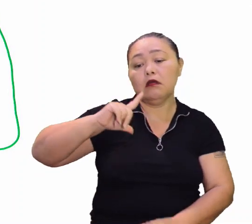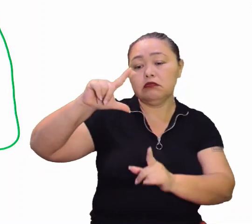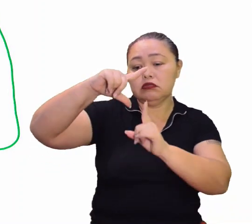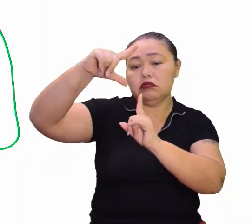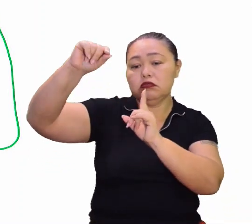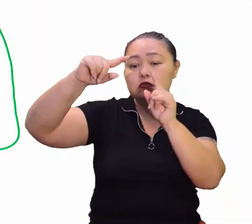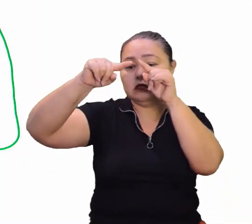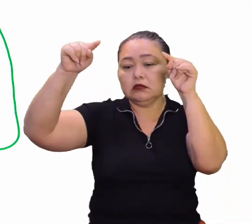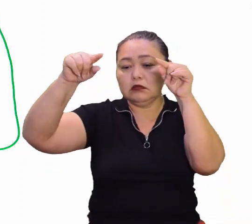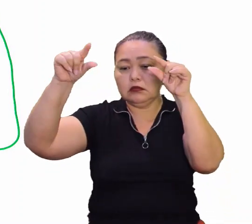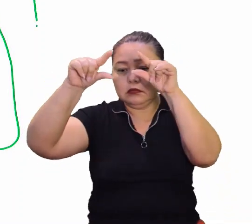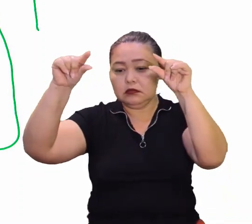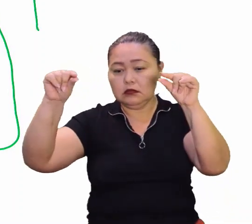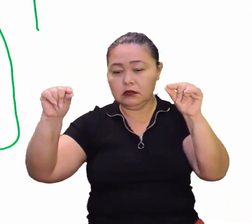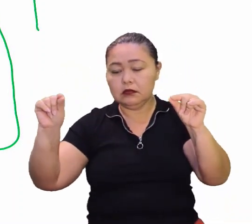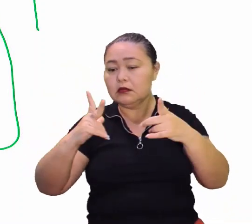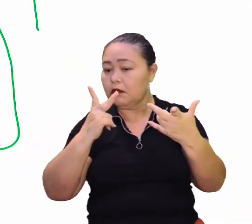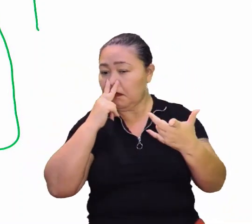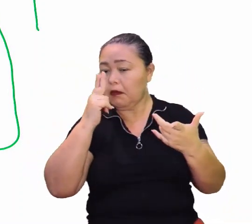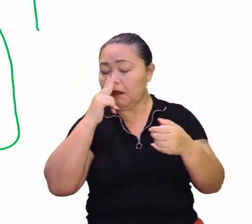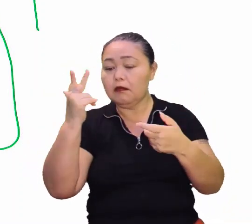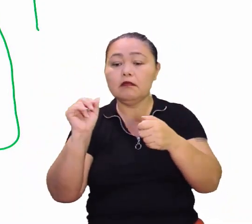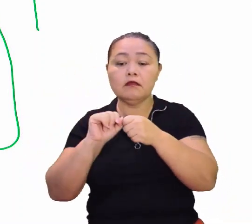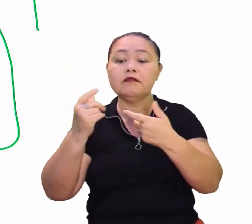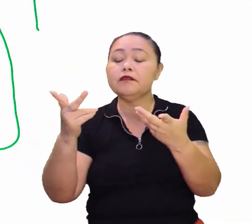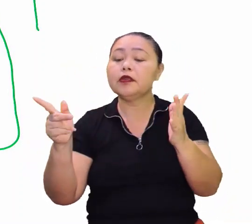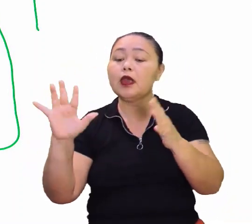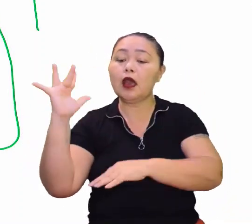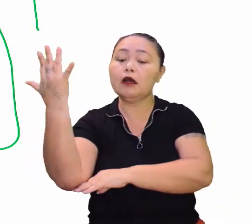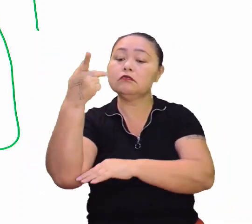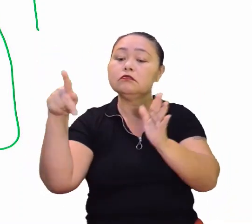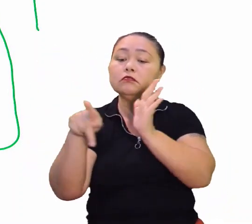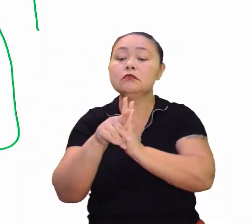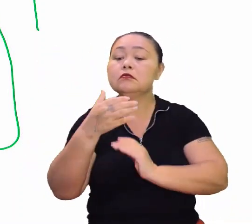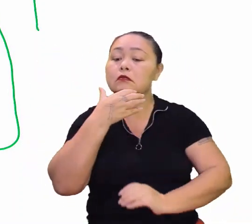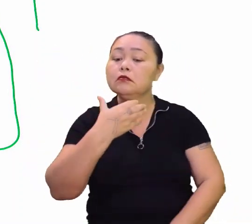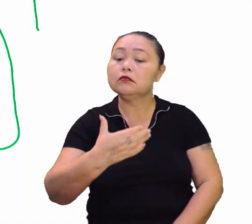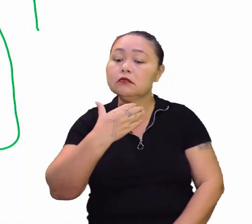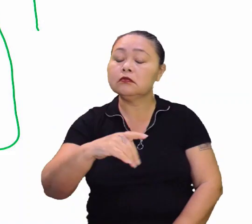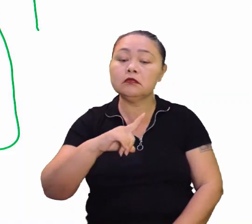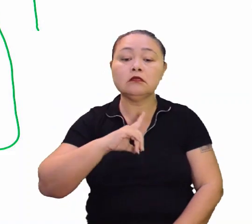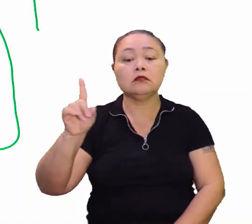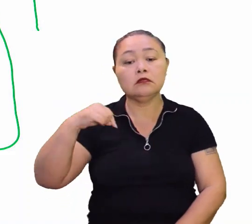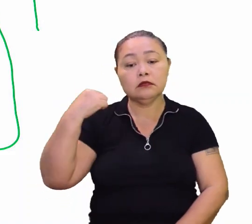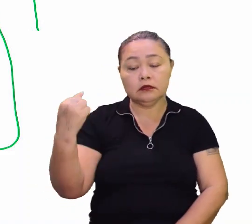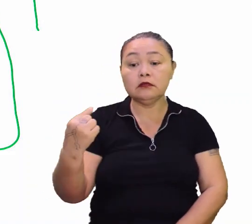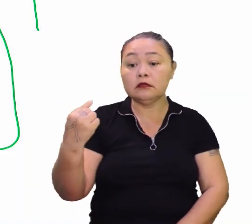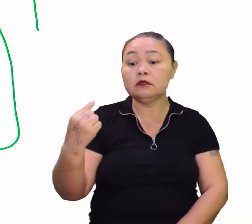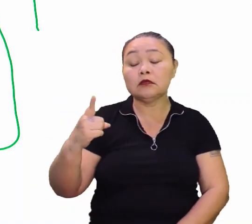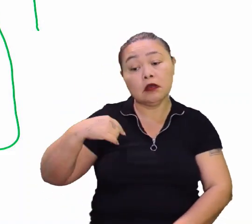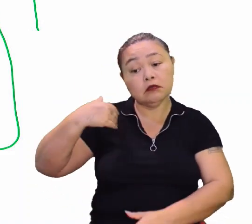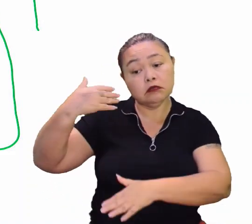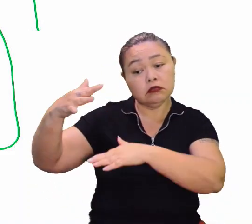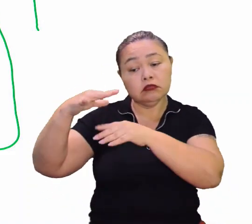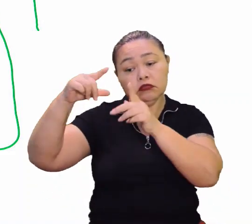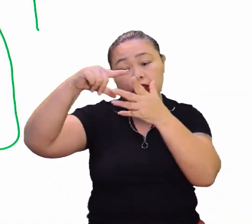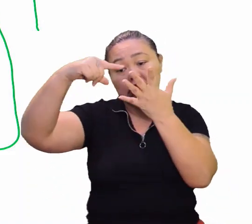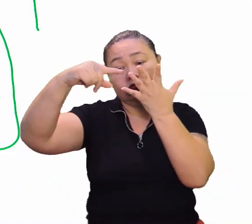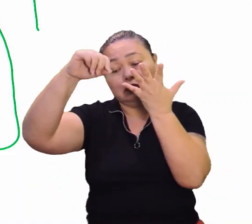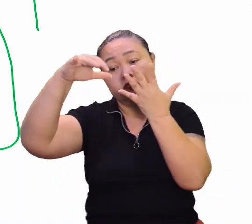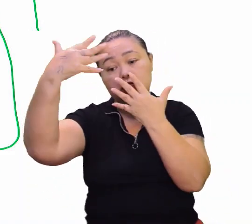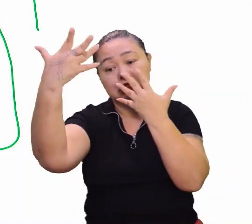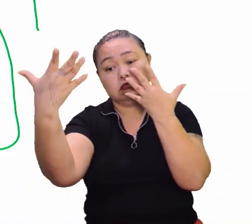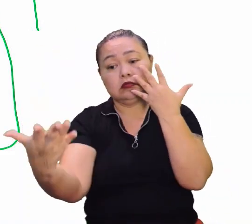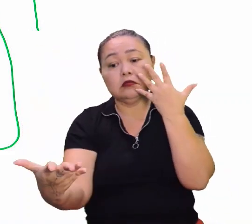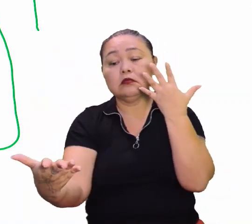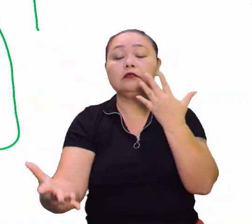pinheiro, né? Tipo pinheiro, de árvore de Natal. Então a gente vê aí que afeta até a morte das plantas.